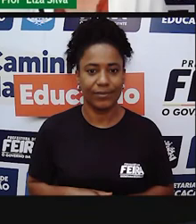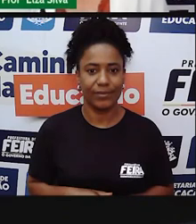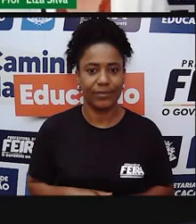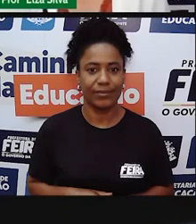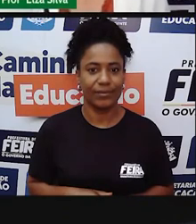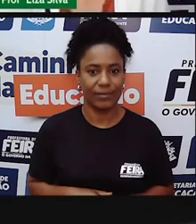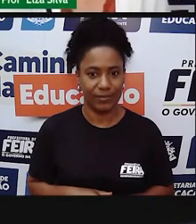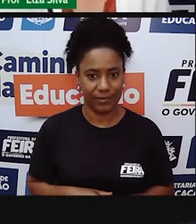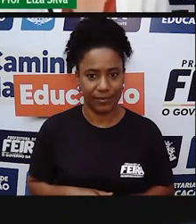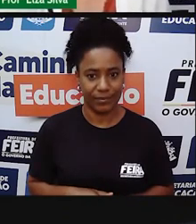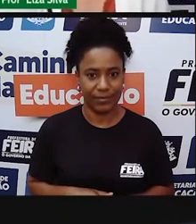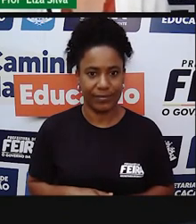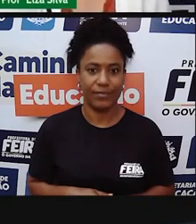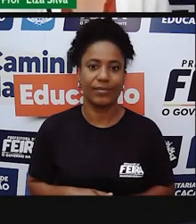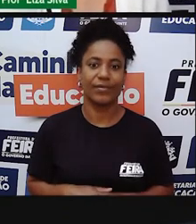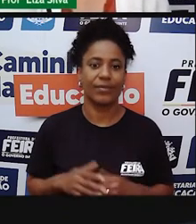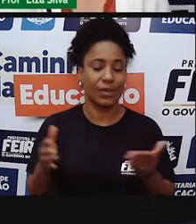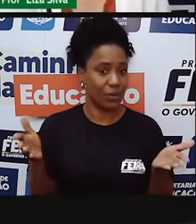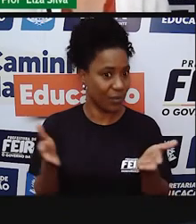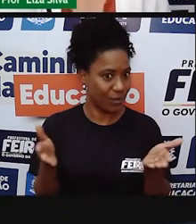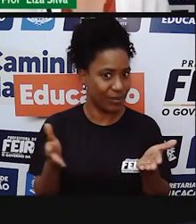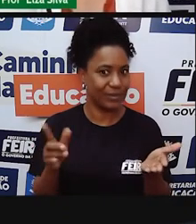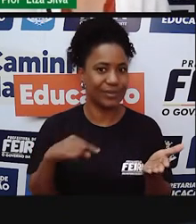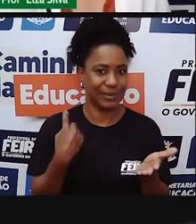estudar uma family tree.